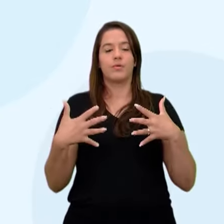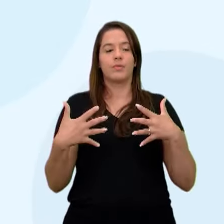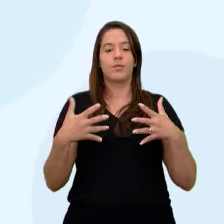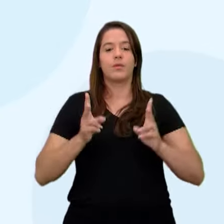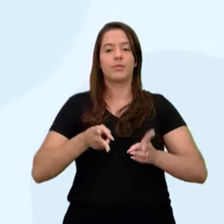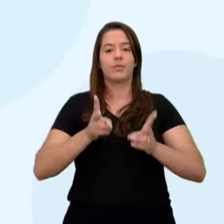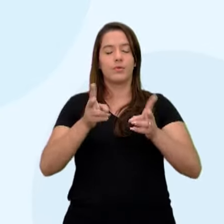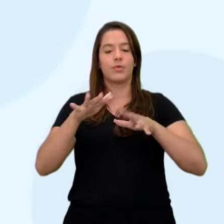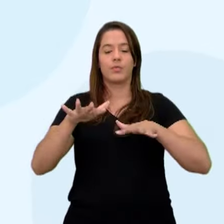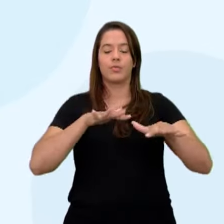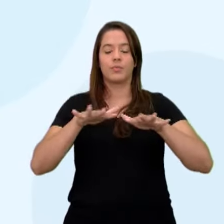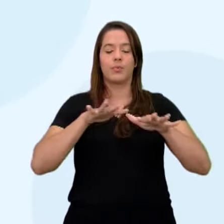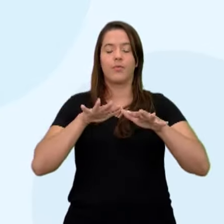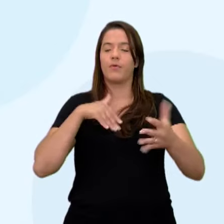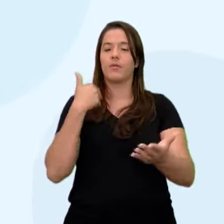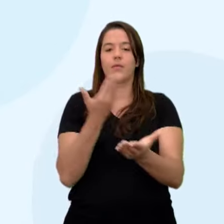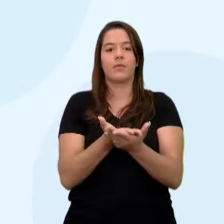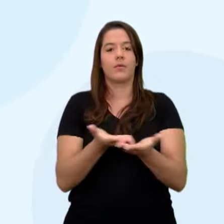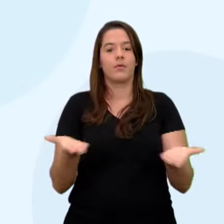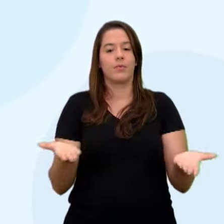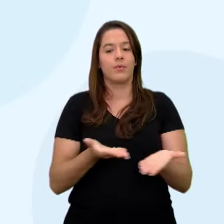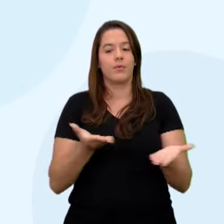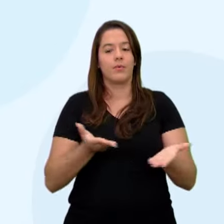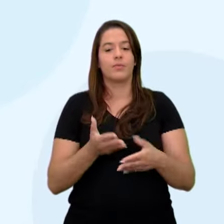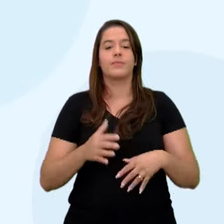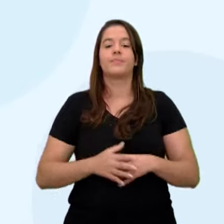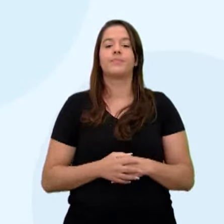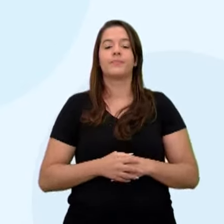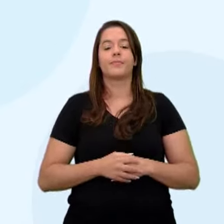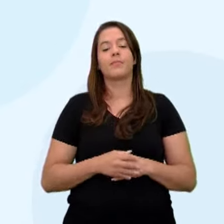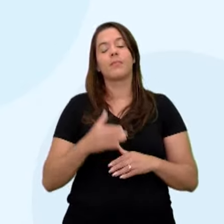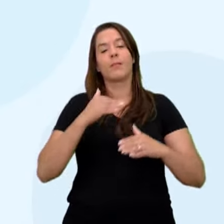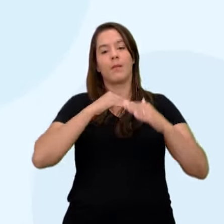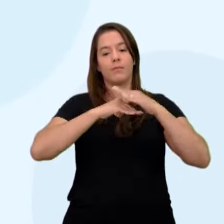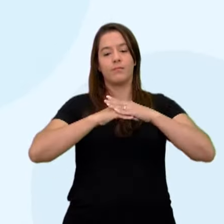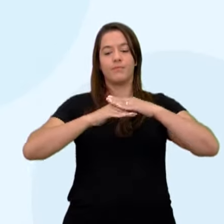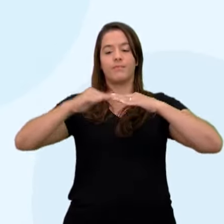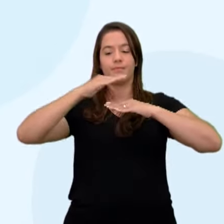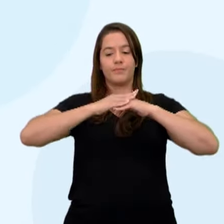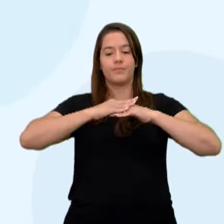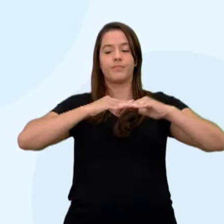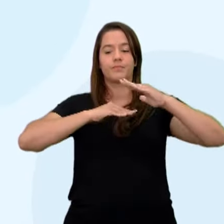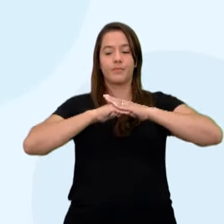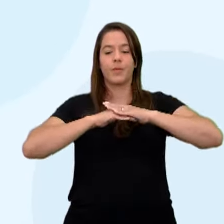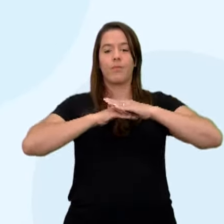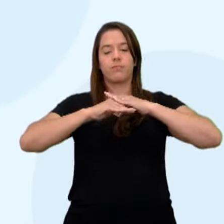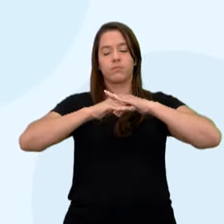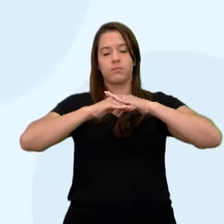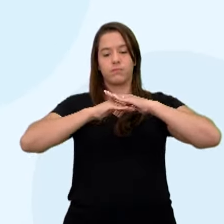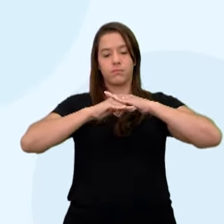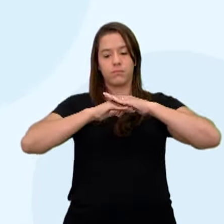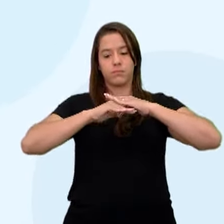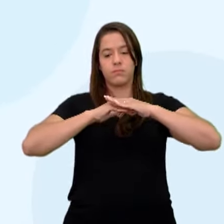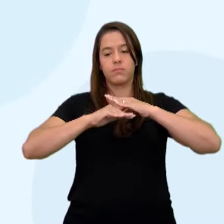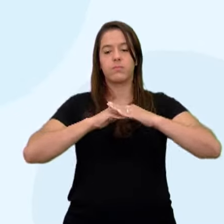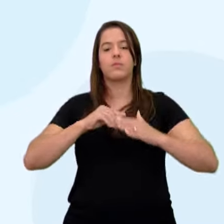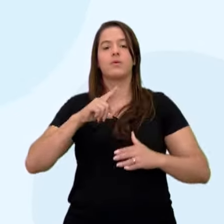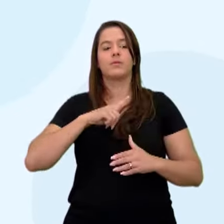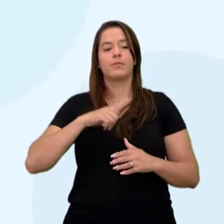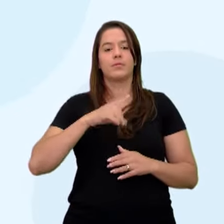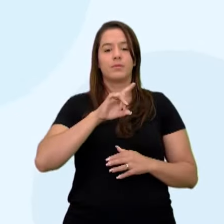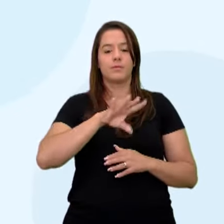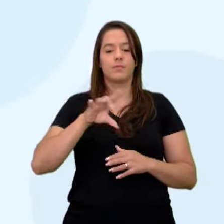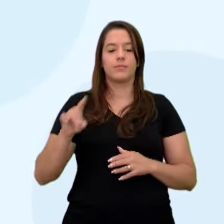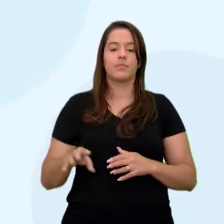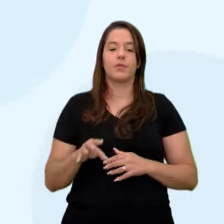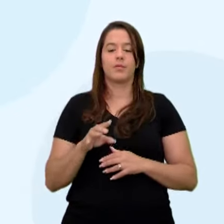se movendo até hoje. A teoria da tectônica de placas, que aperfeiçoa a teoria da deriva continental, que é a de